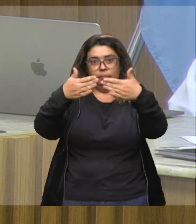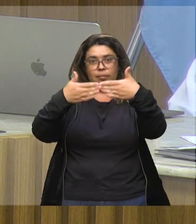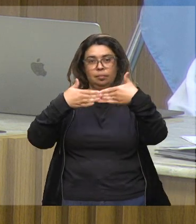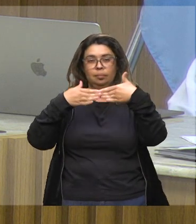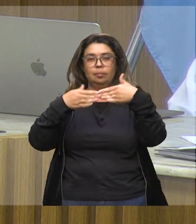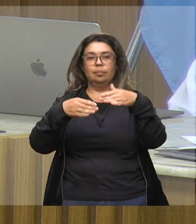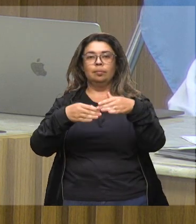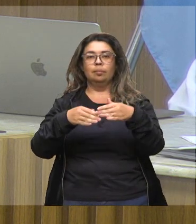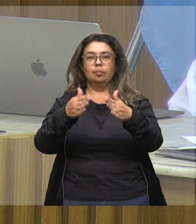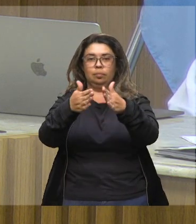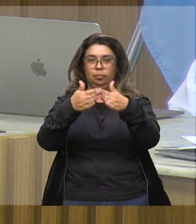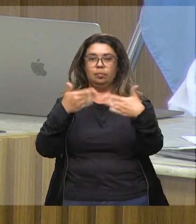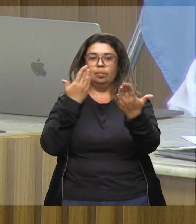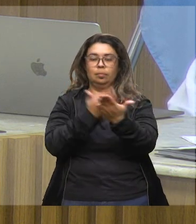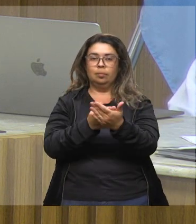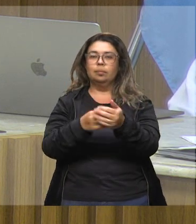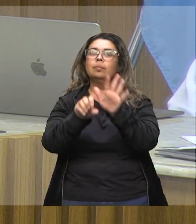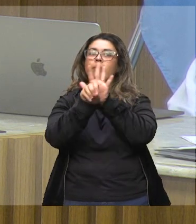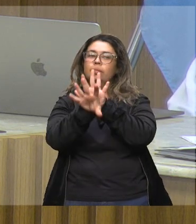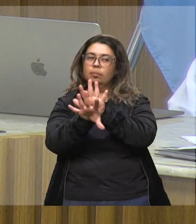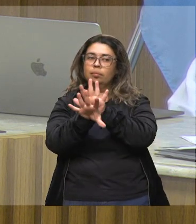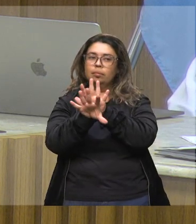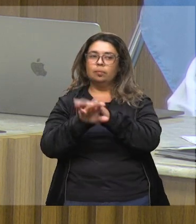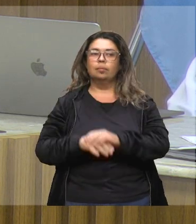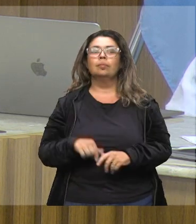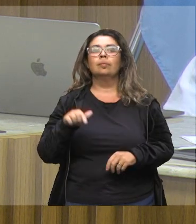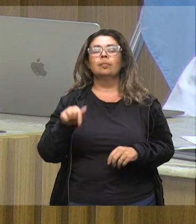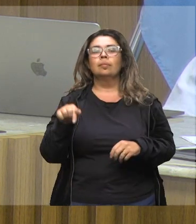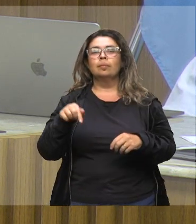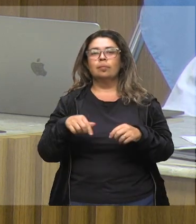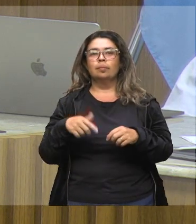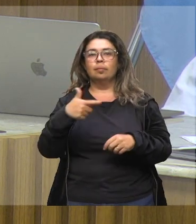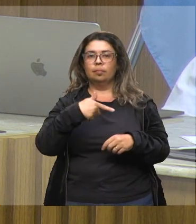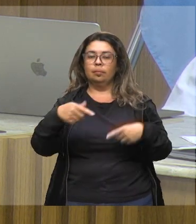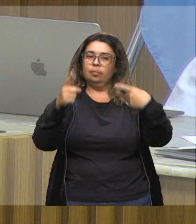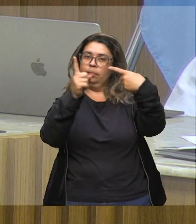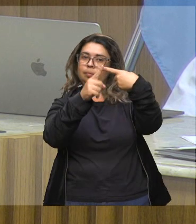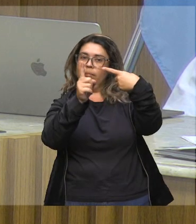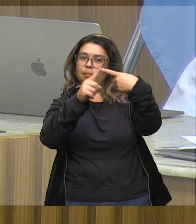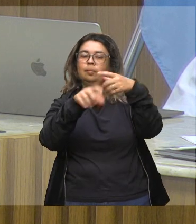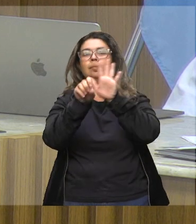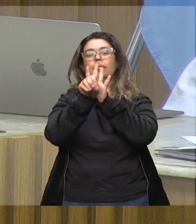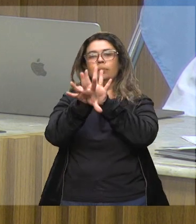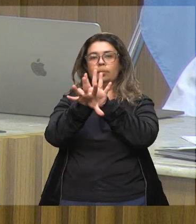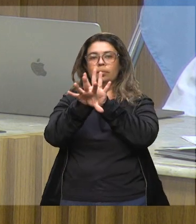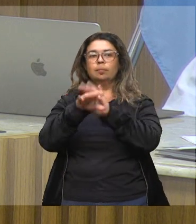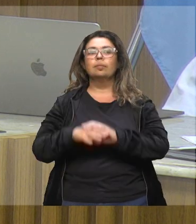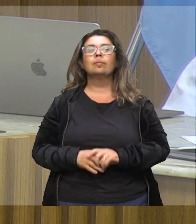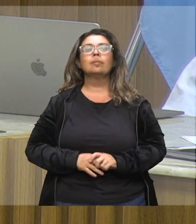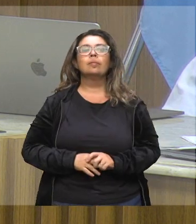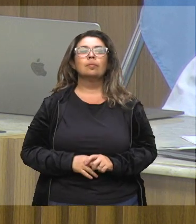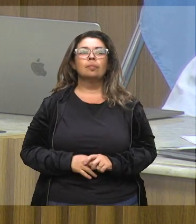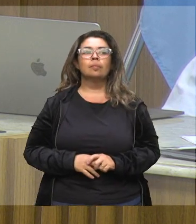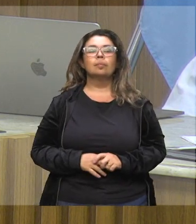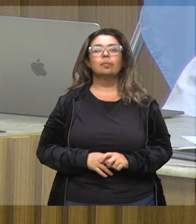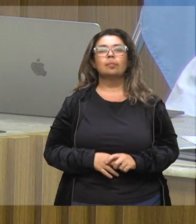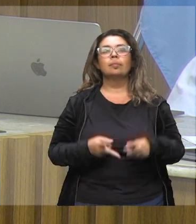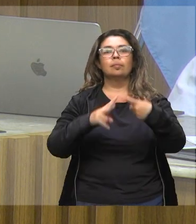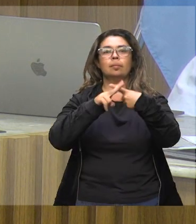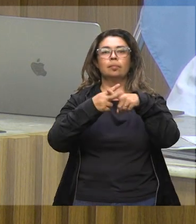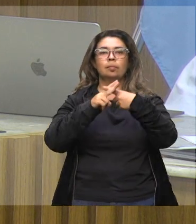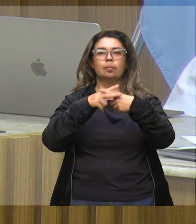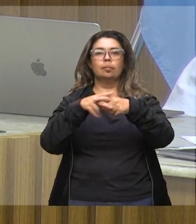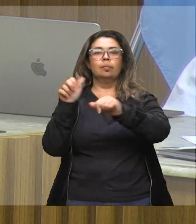uma indicação essa semana. A primeira é uma indicação sobre a manutenção da